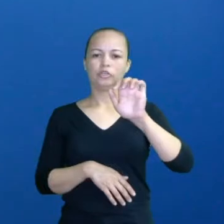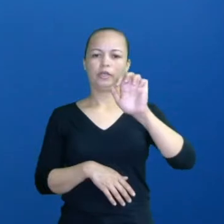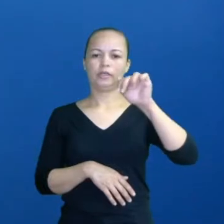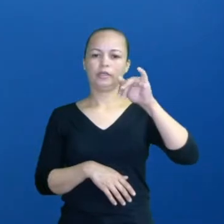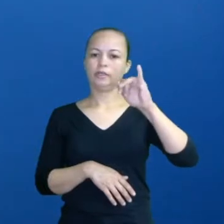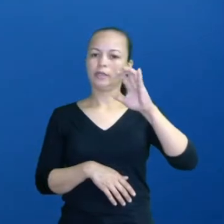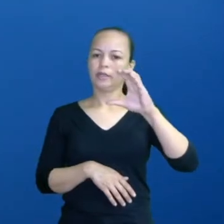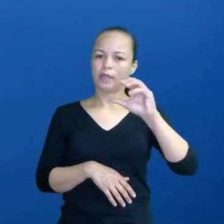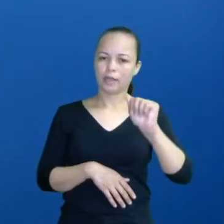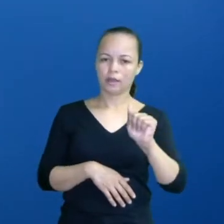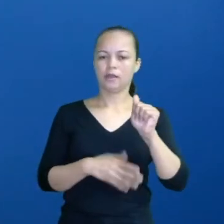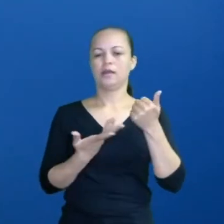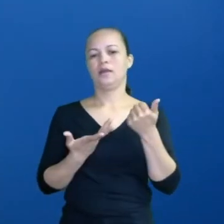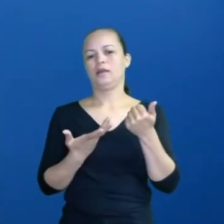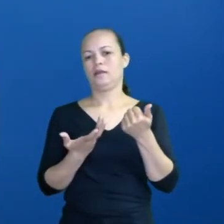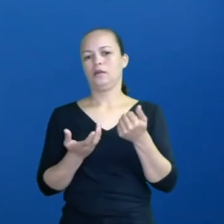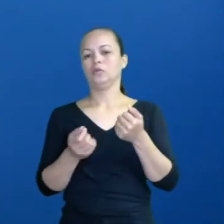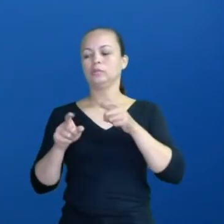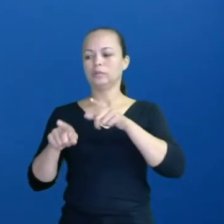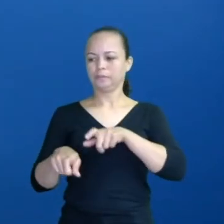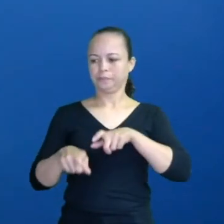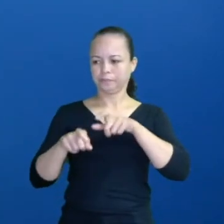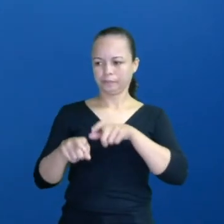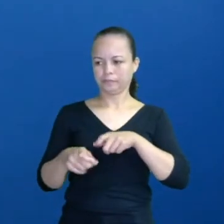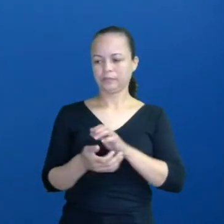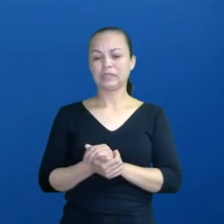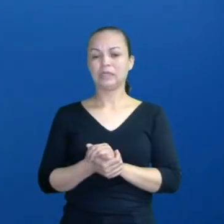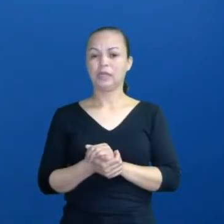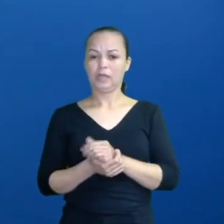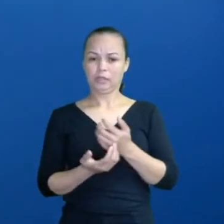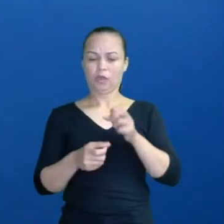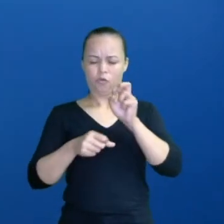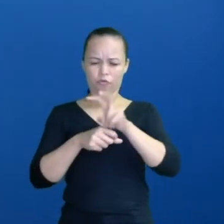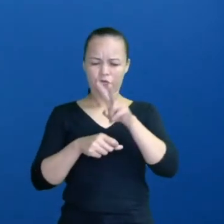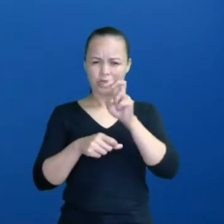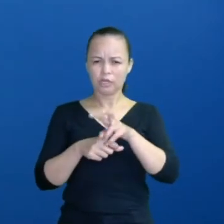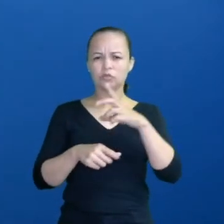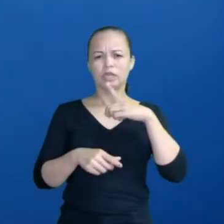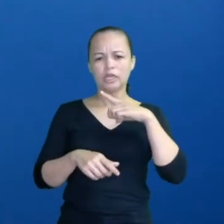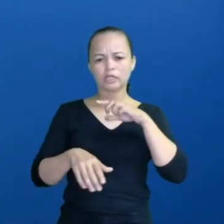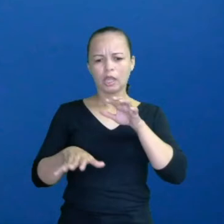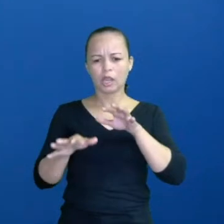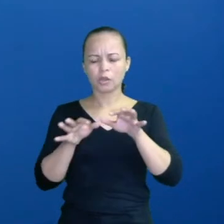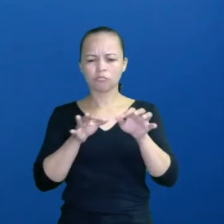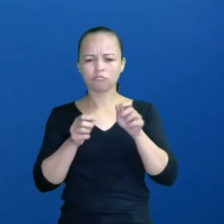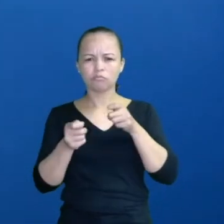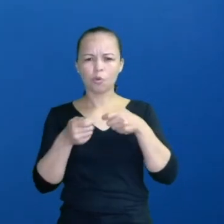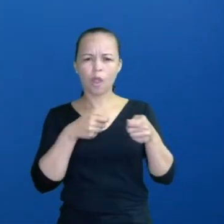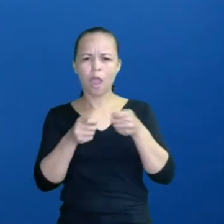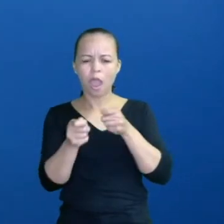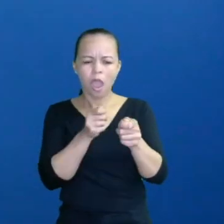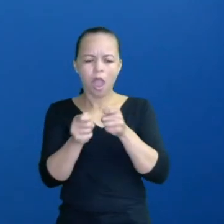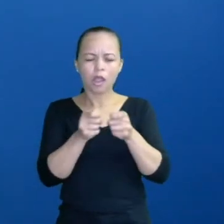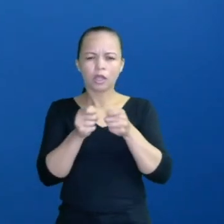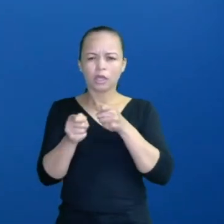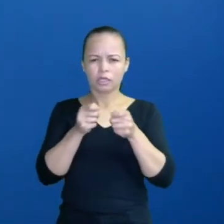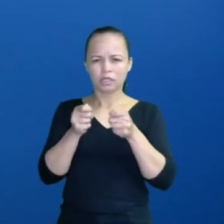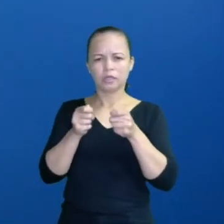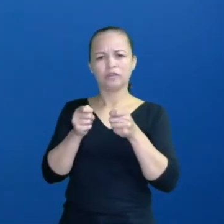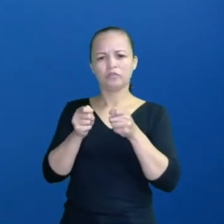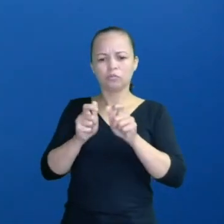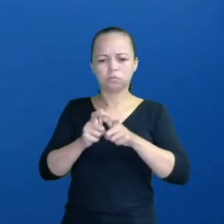só, o que é que o vírus faz? Ele mantém o equilíbrio. Se determinada alga está crescendo muito e pode vir a